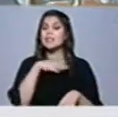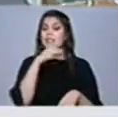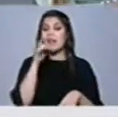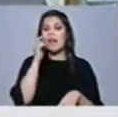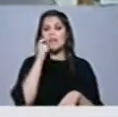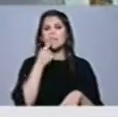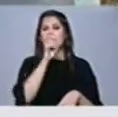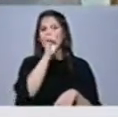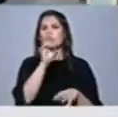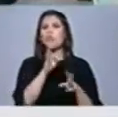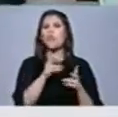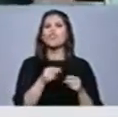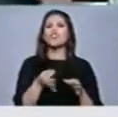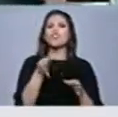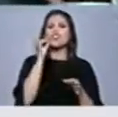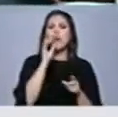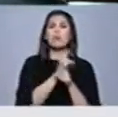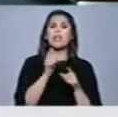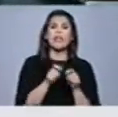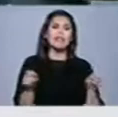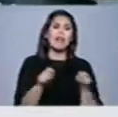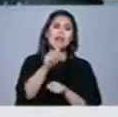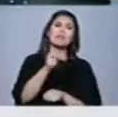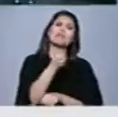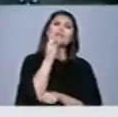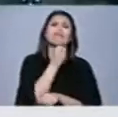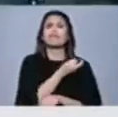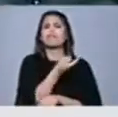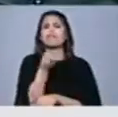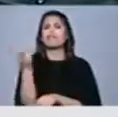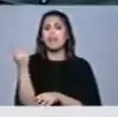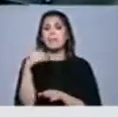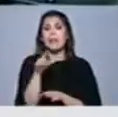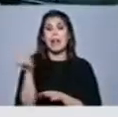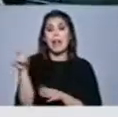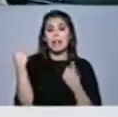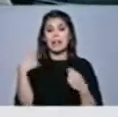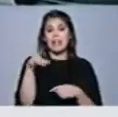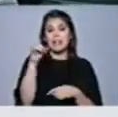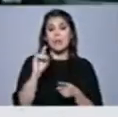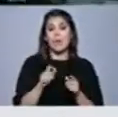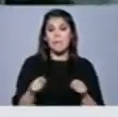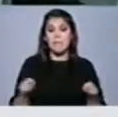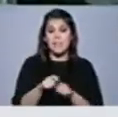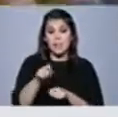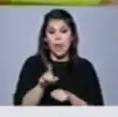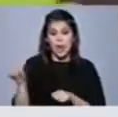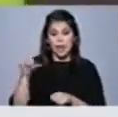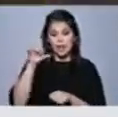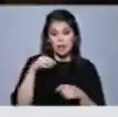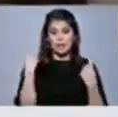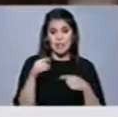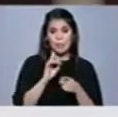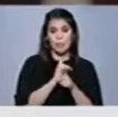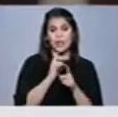quem nos pergunta quanto é uma chávena, porque existem diversos modelos de chávenas diferentes no mercado, existem estes medidores também. Estes medidores,